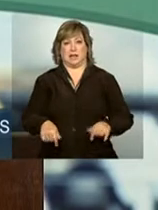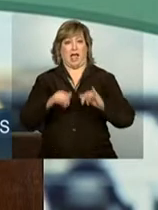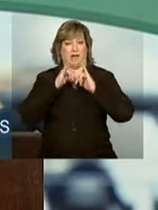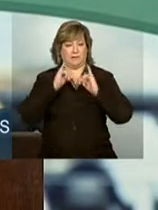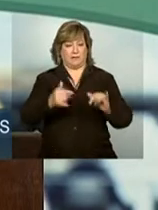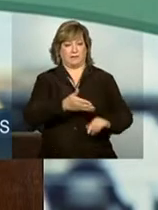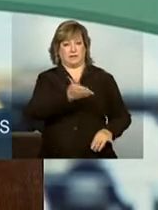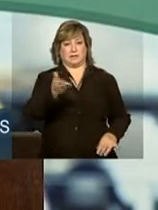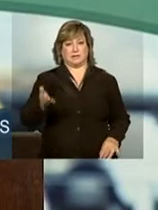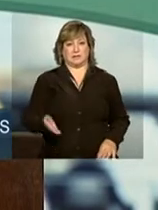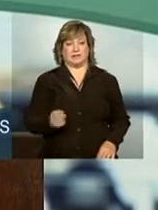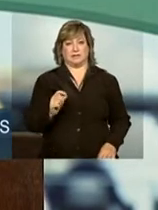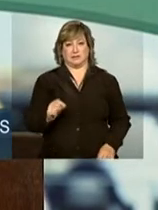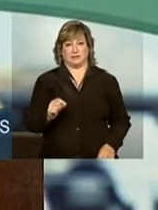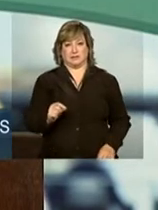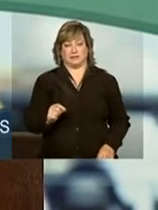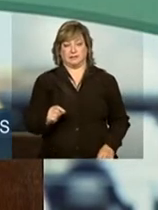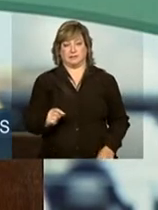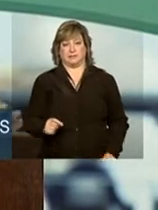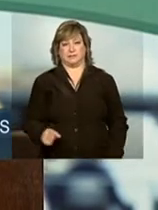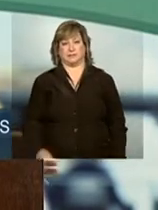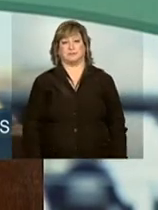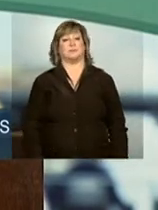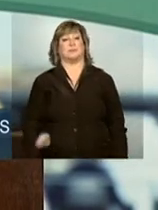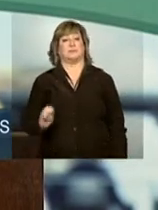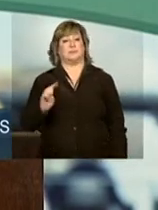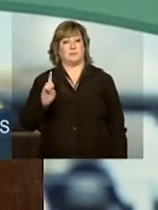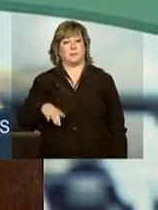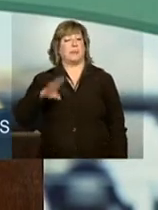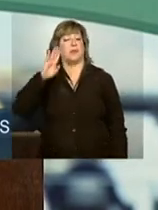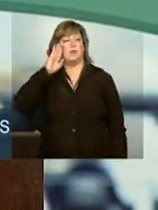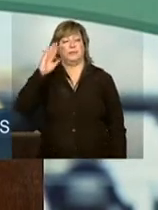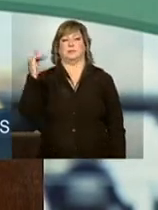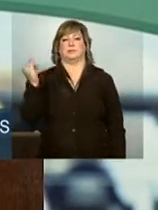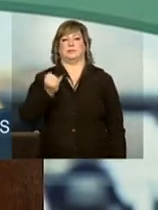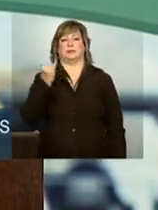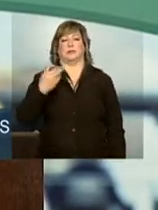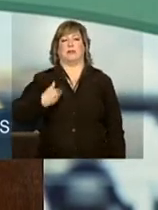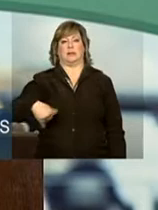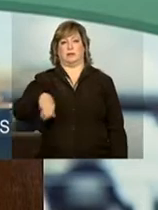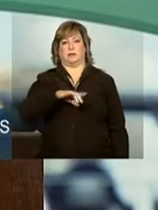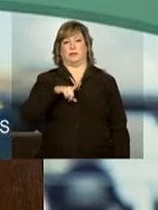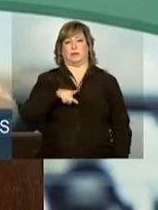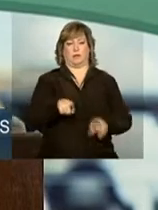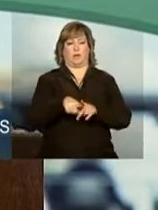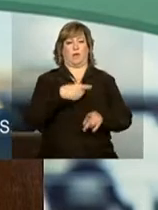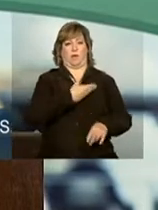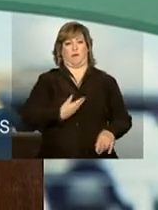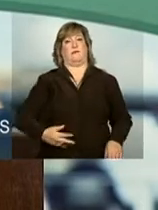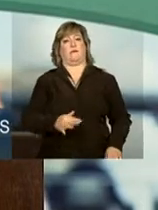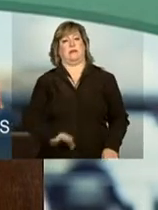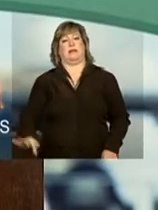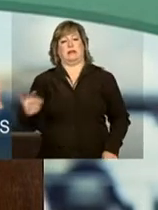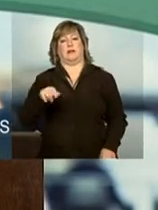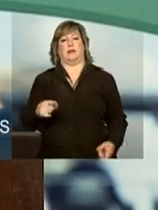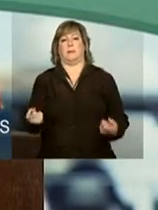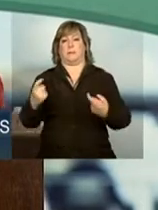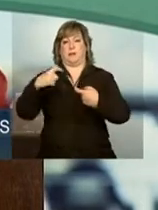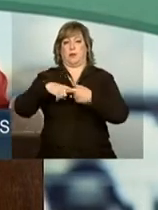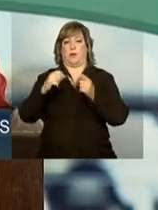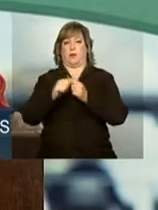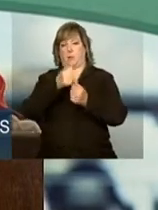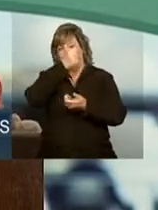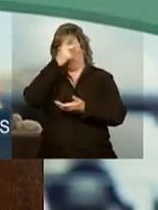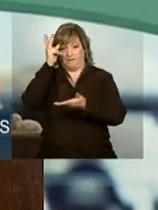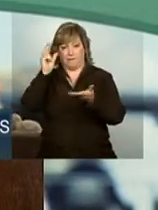para vocês que é fundamental para nós, para o governo federal, essa parceria com os prefeitos